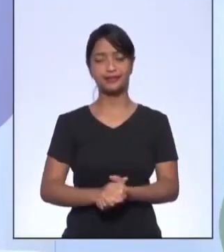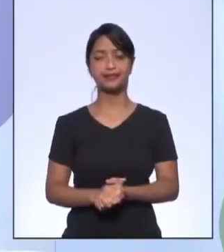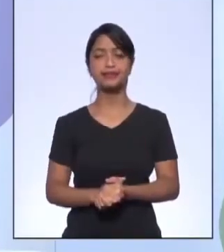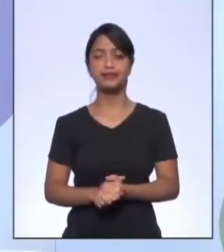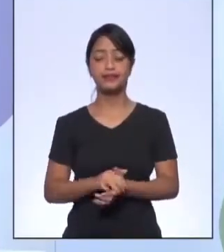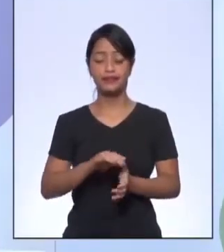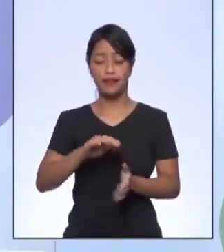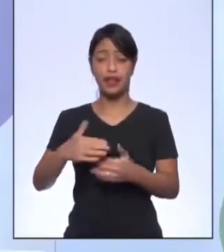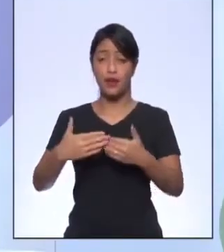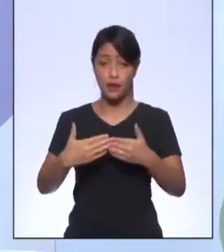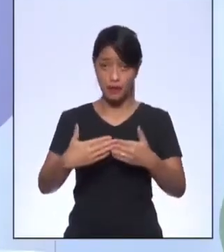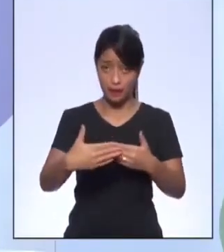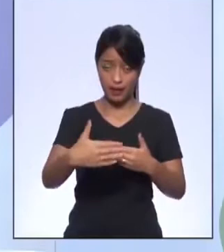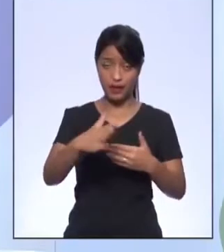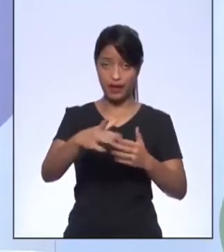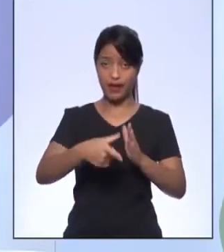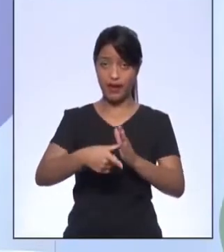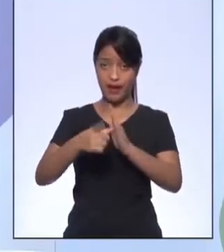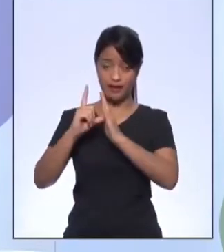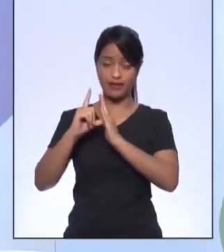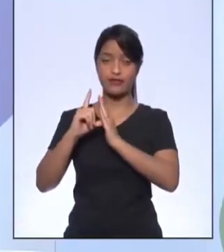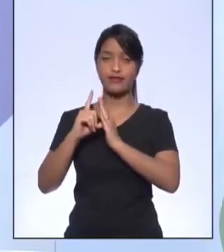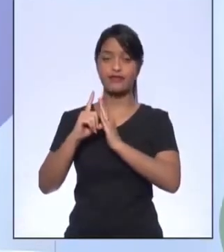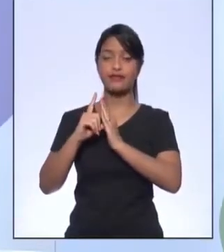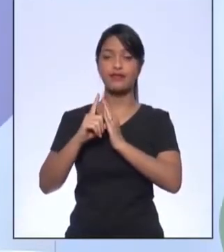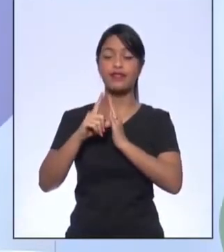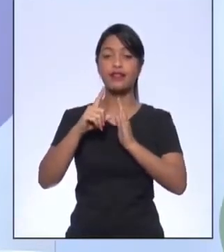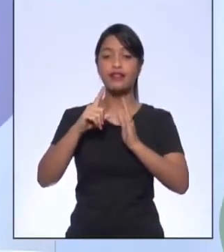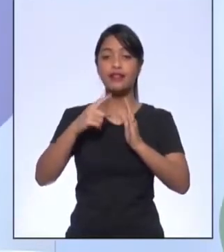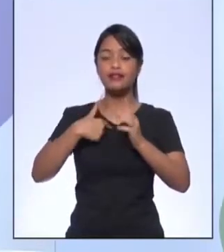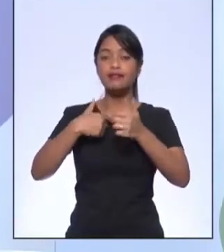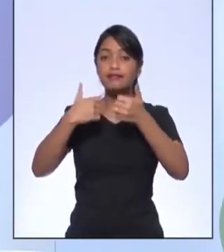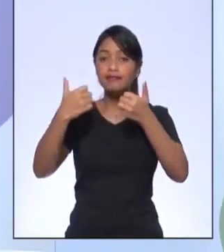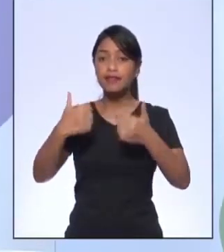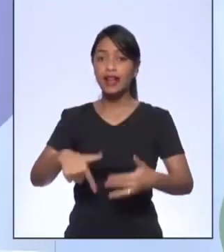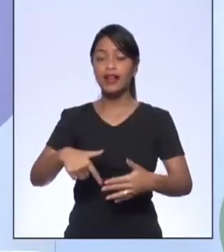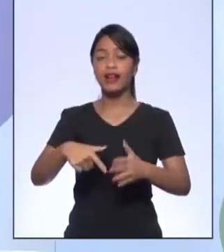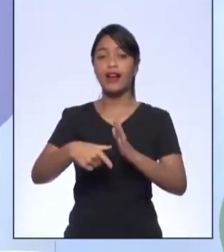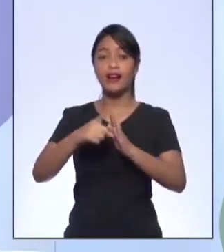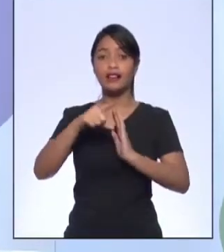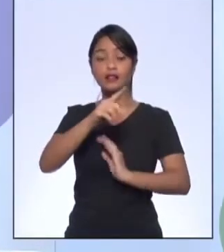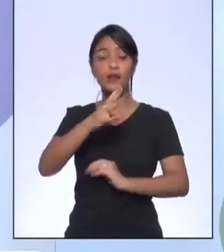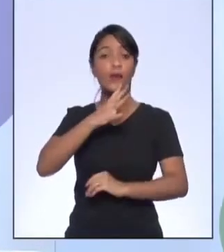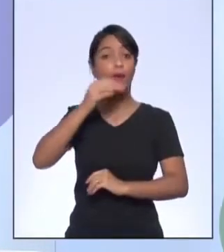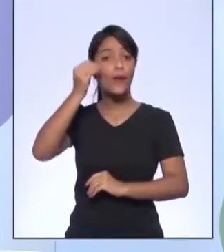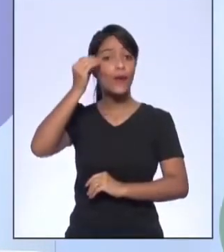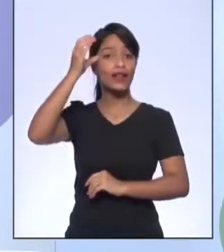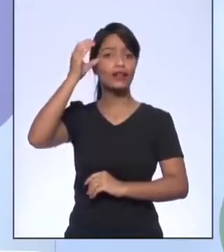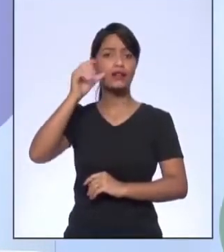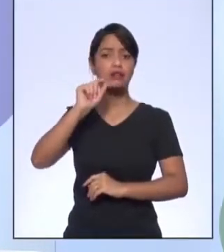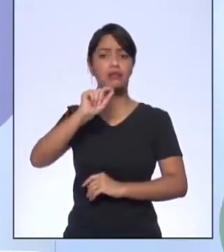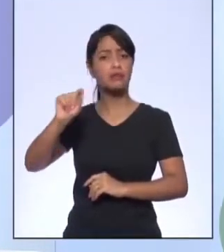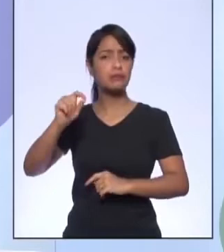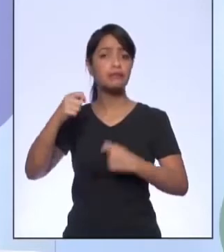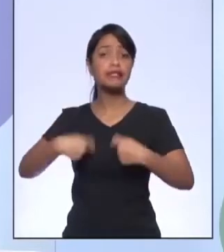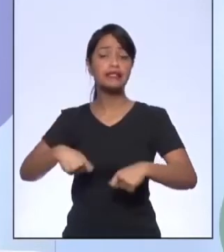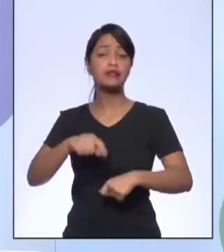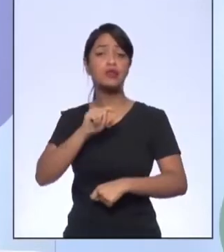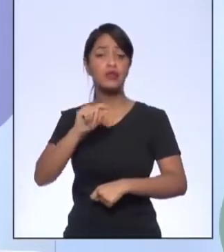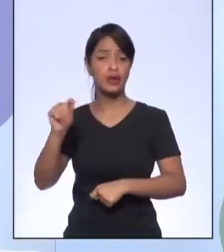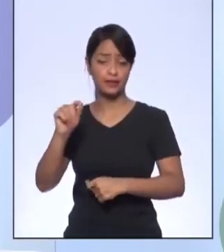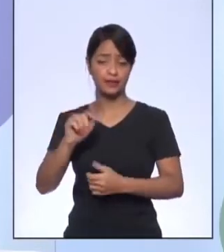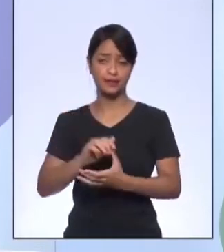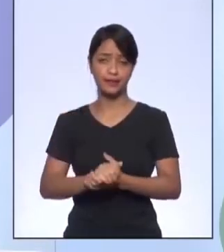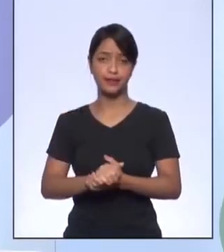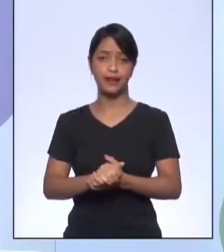começarmos, nós vamos aí aos conhecimentos prévios, né? Antes de iniciar o assunto novo. E vocês vão responder aí no